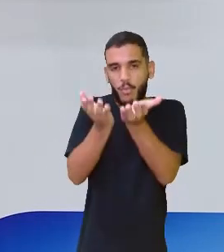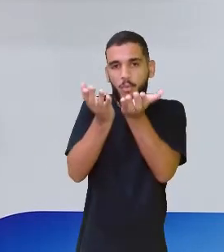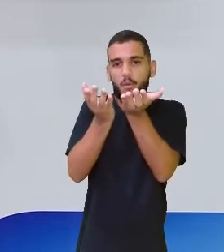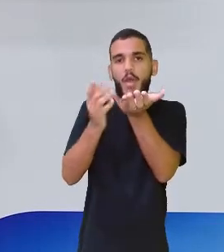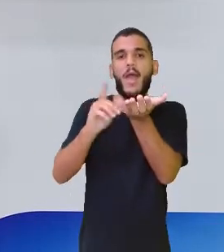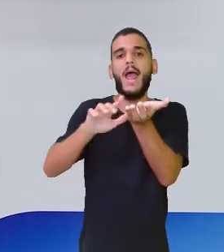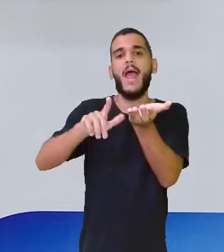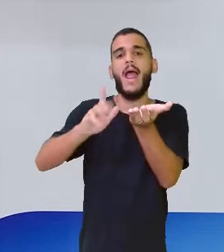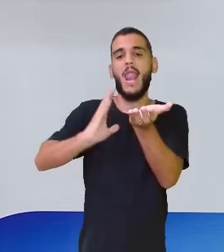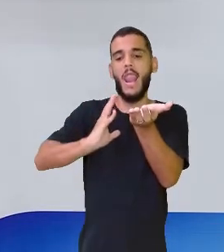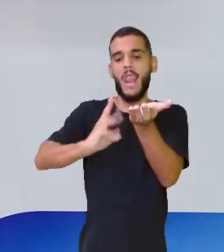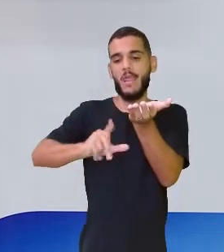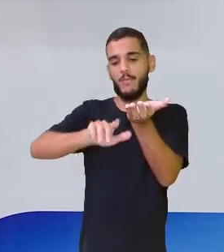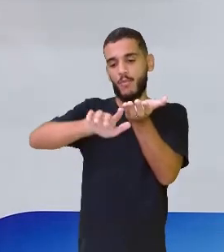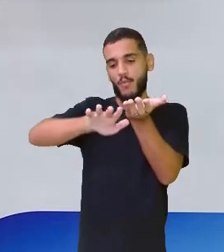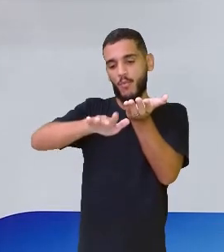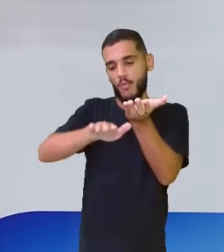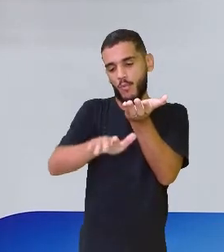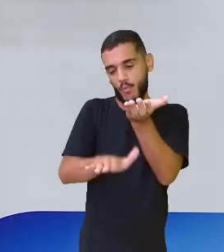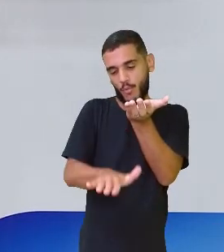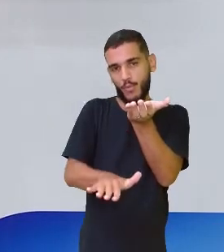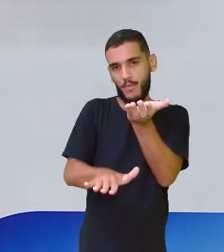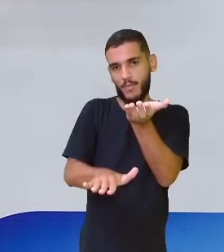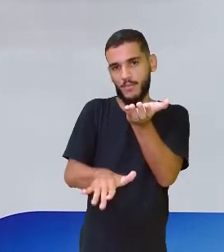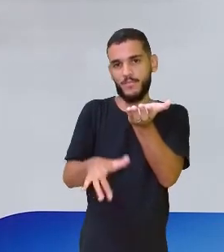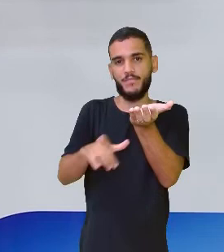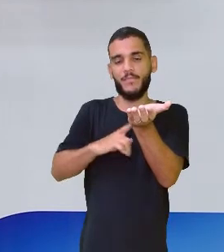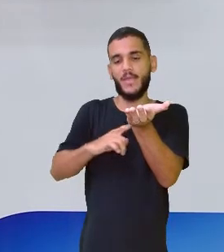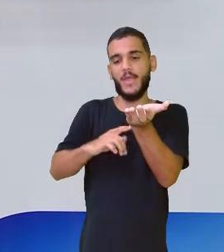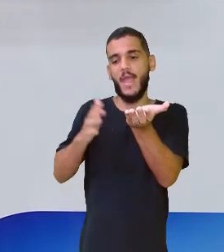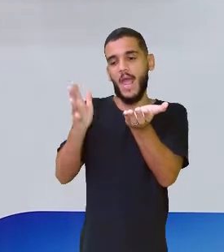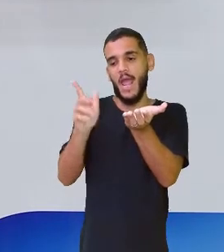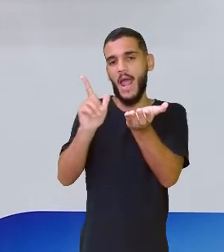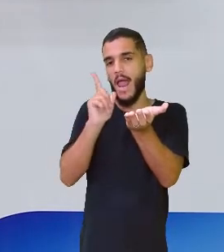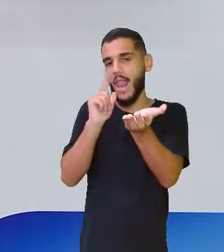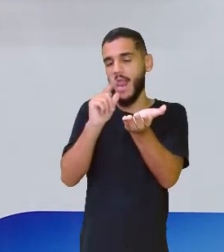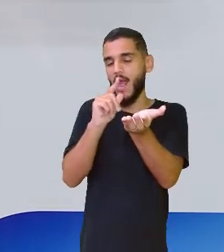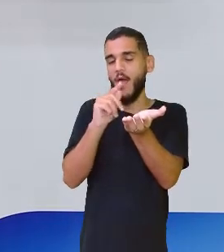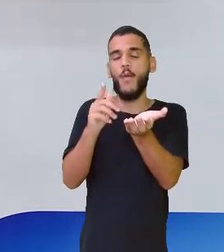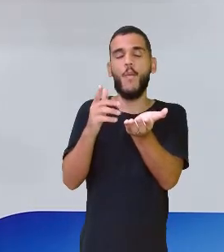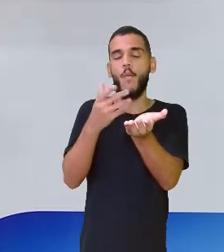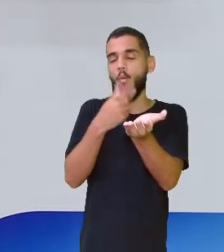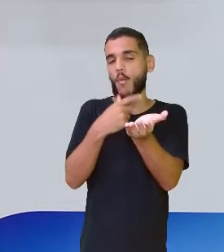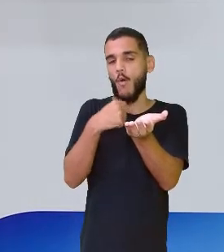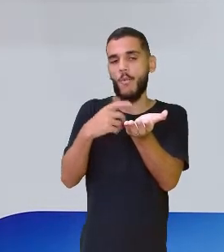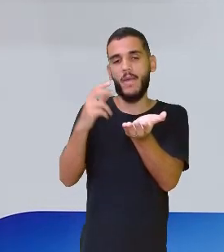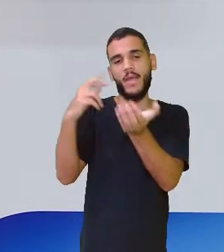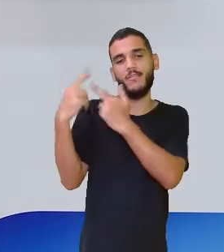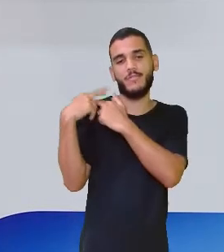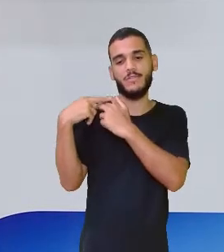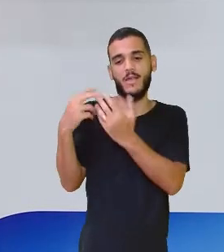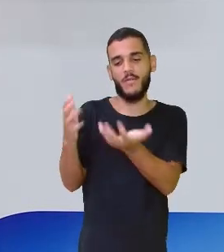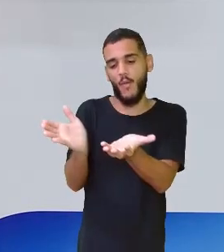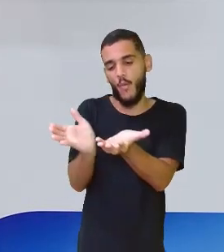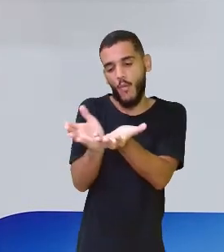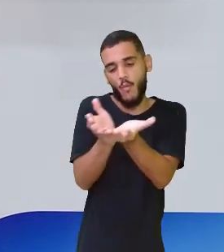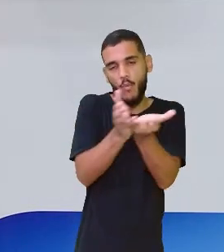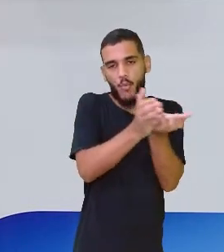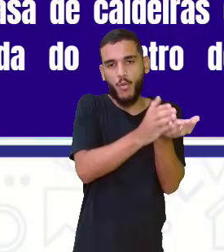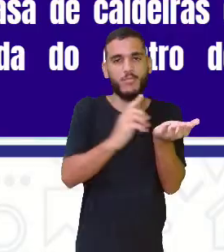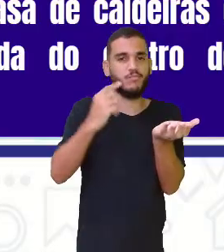com uma pá, retirando aquelas impurezas, purificando todo o caldo ali, para depois ele ser levado e colocado